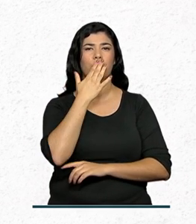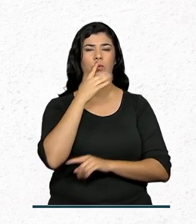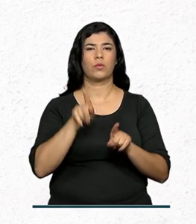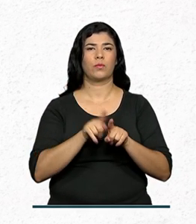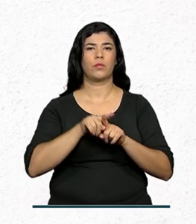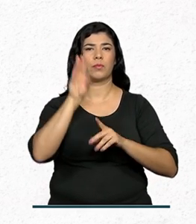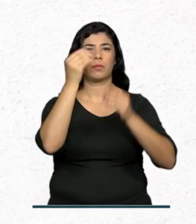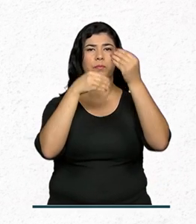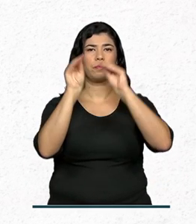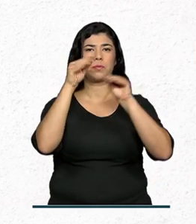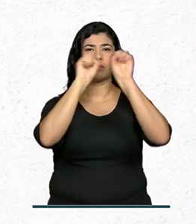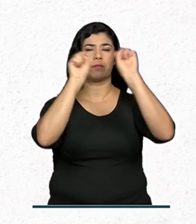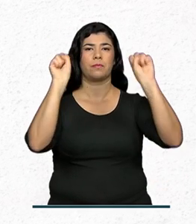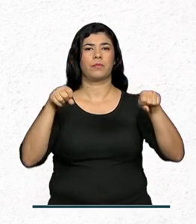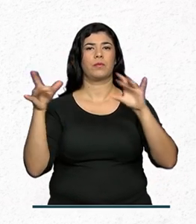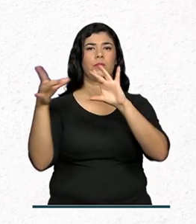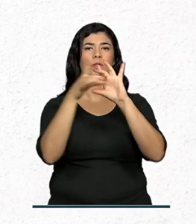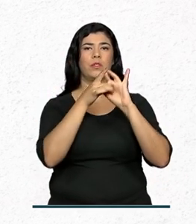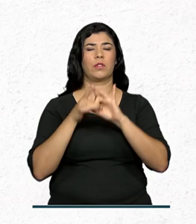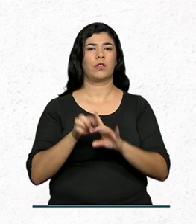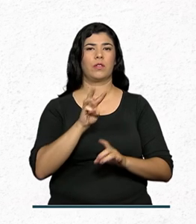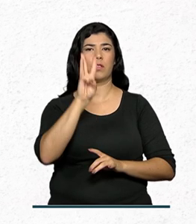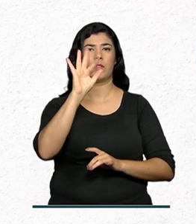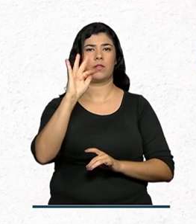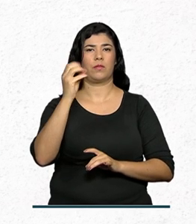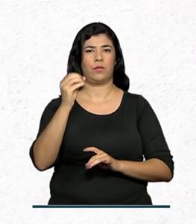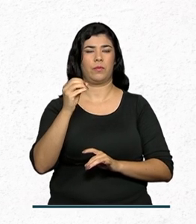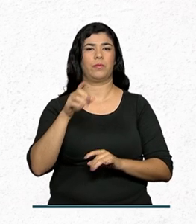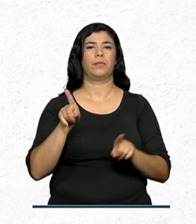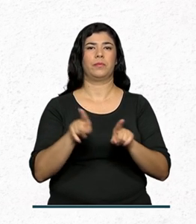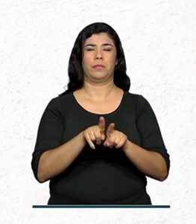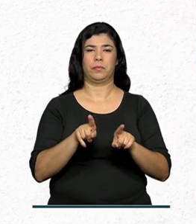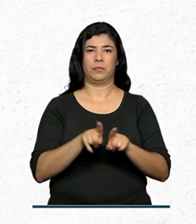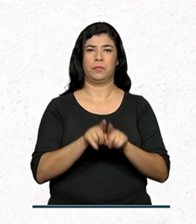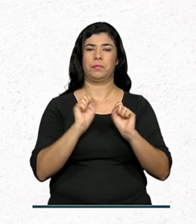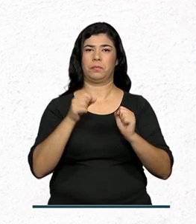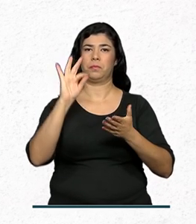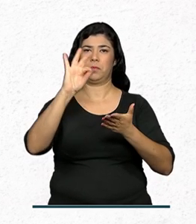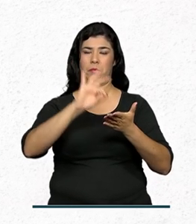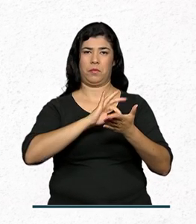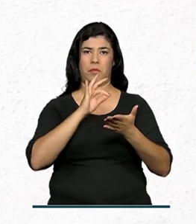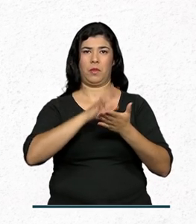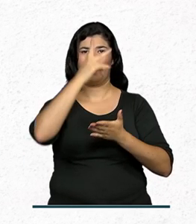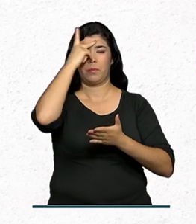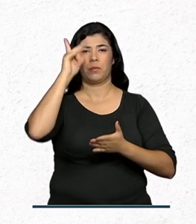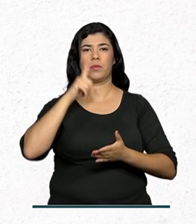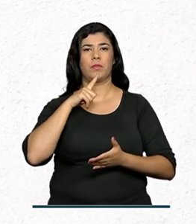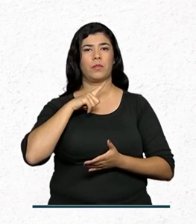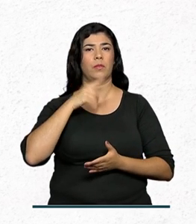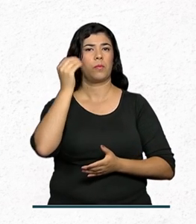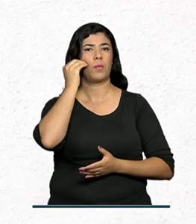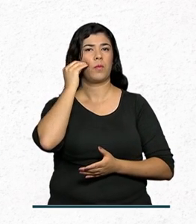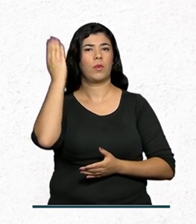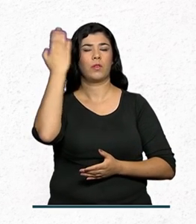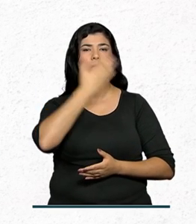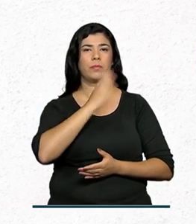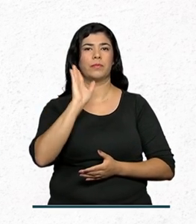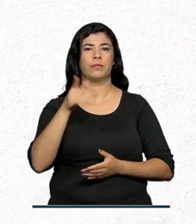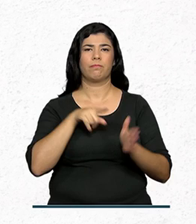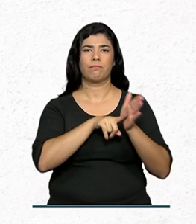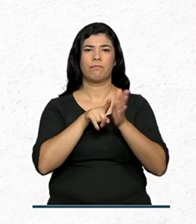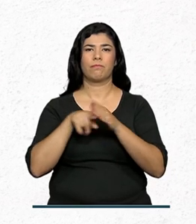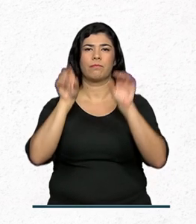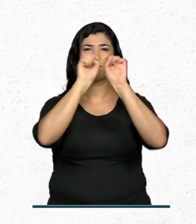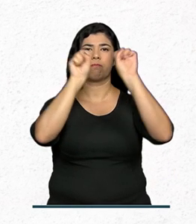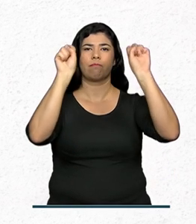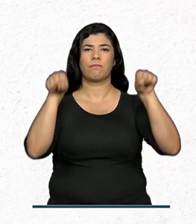plataforma que possa ser integrada com a flora do mundo online podem se cadastrar pesquisadores com experiência comprovada em